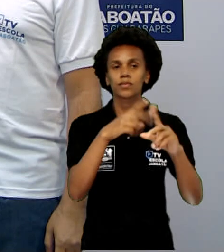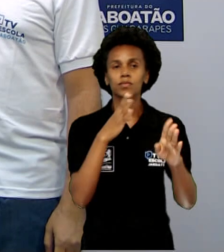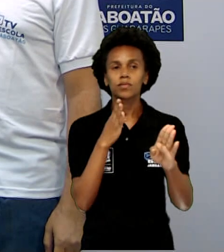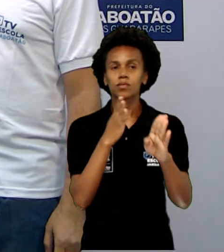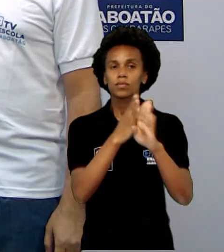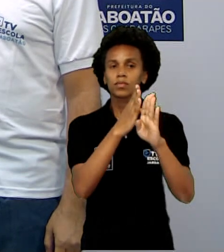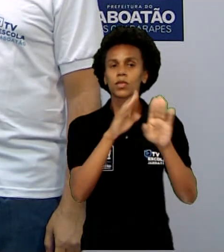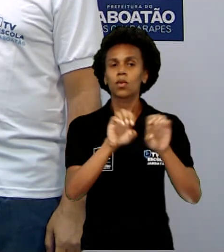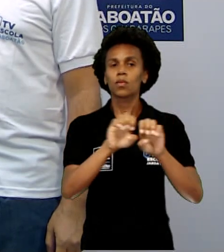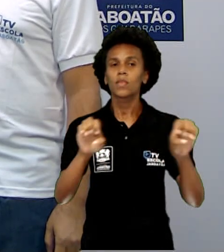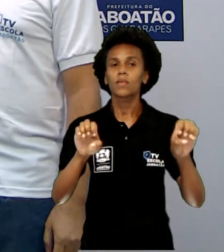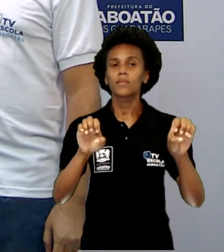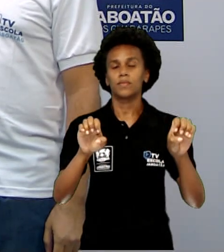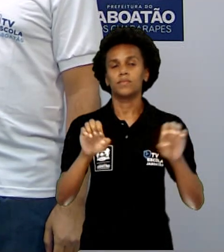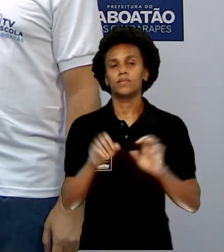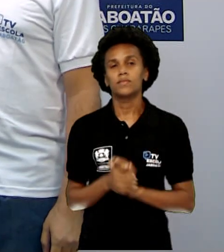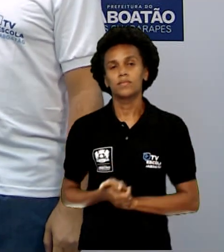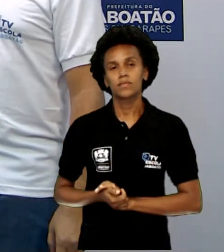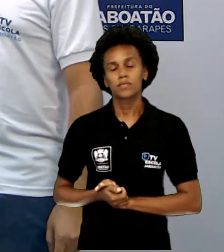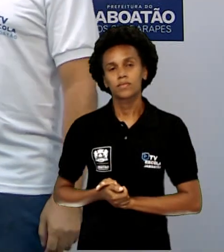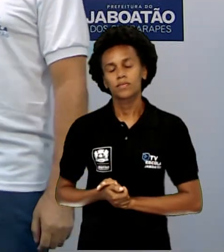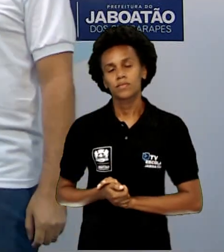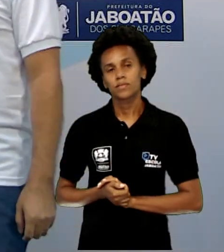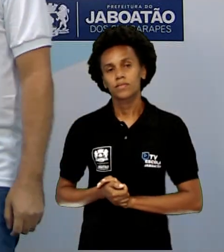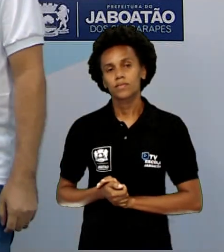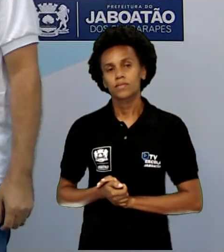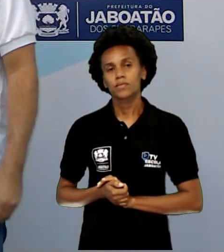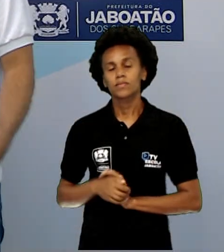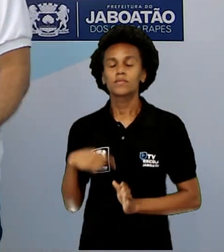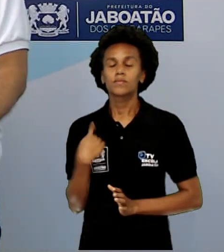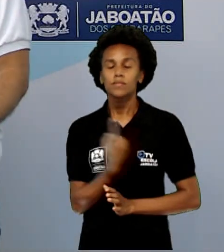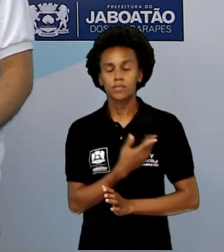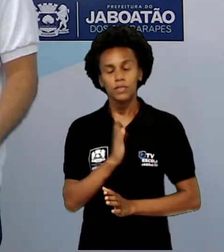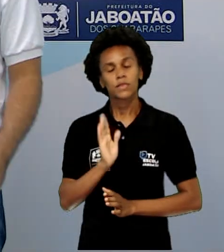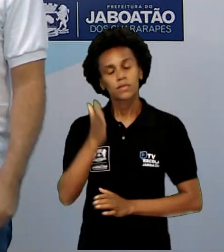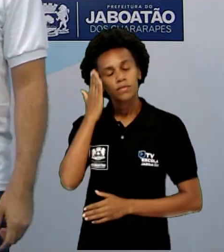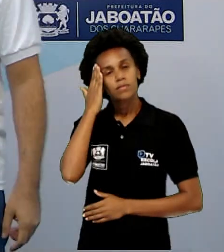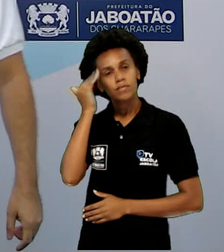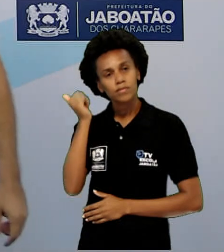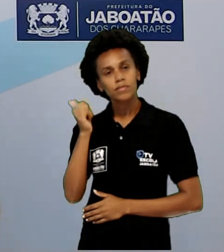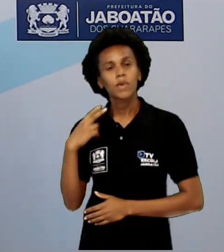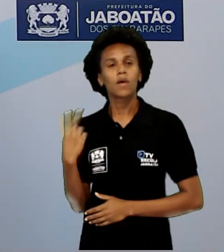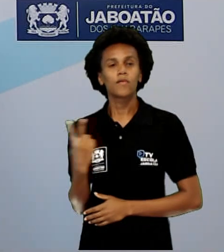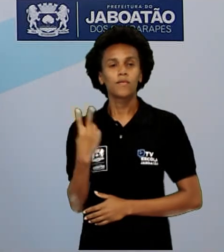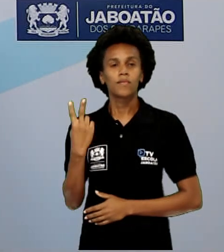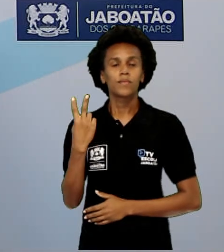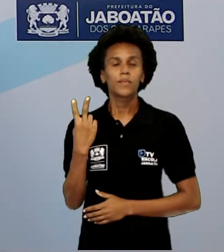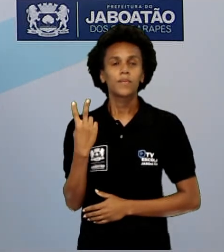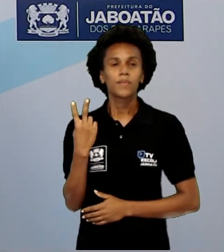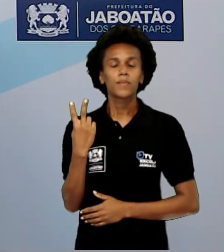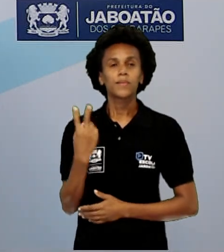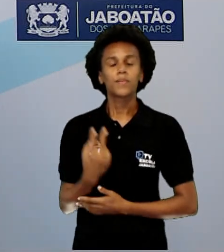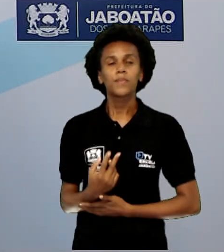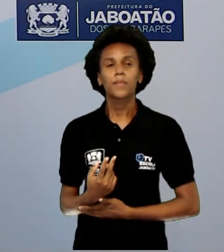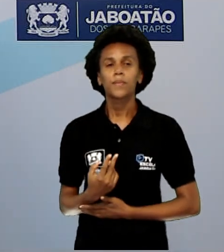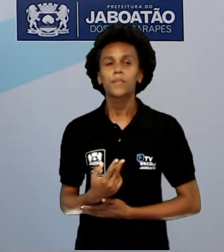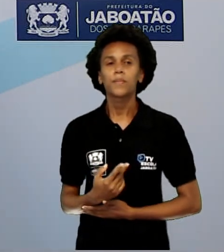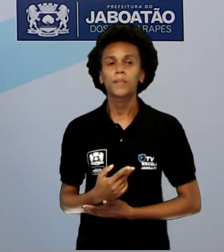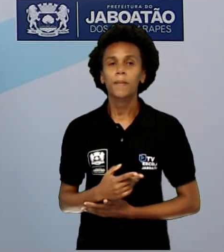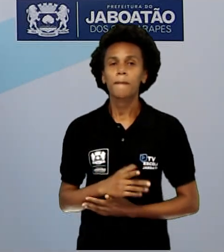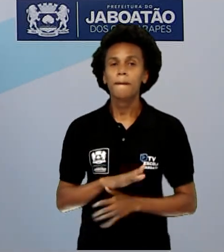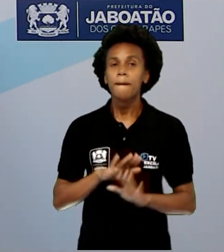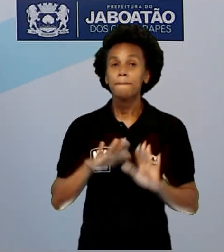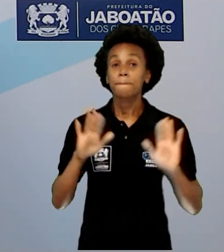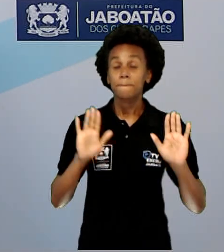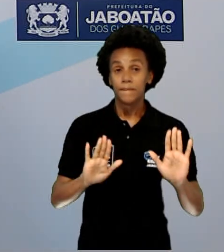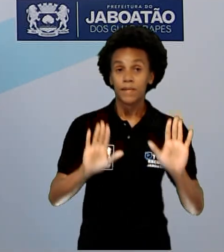equação que a gente já sabia o valor dela, mas na sua forma fatorada, x